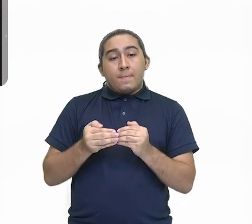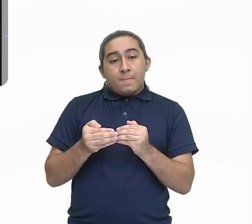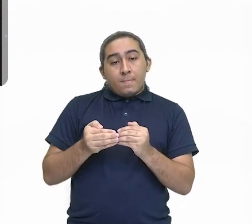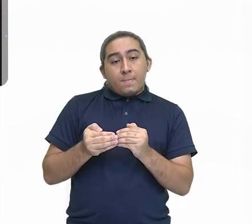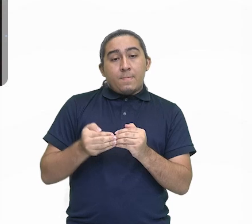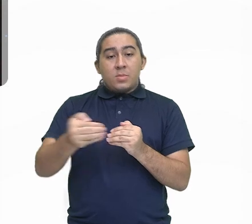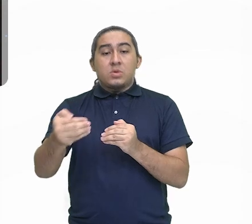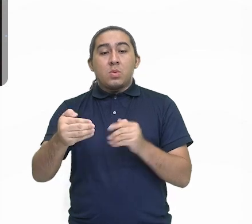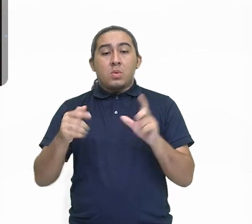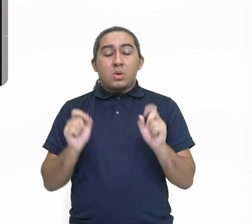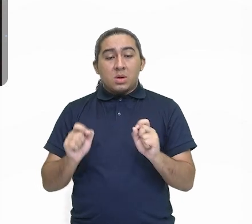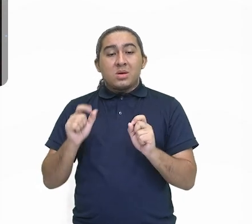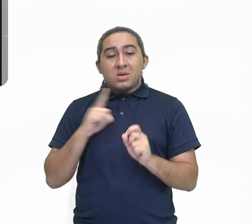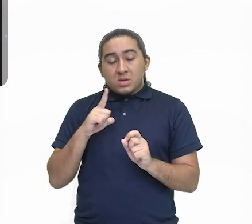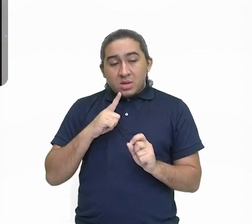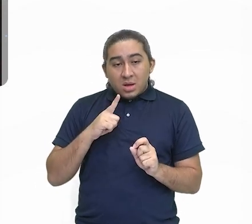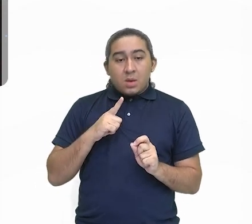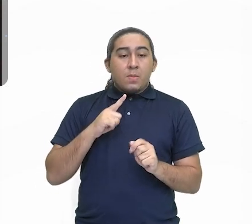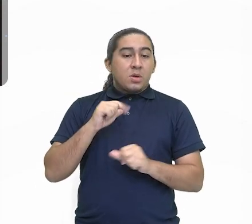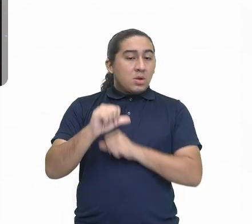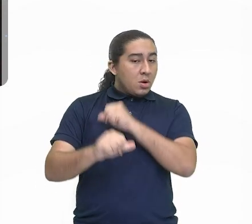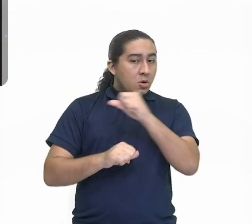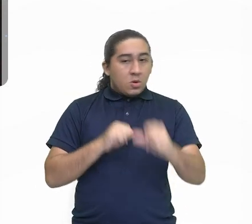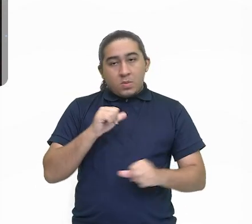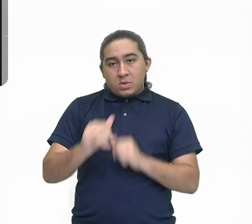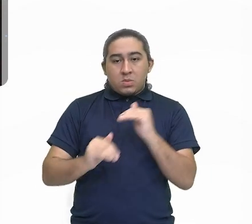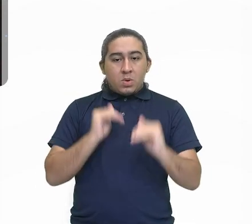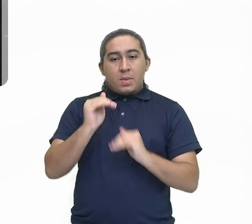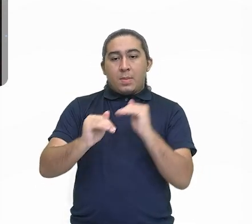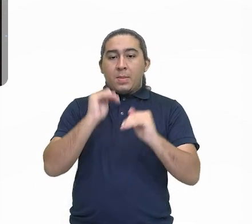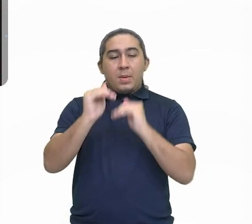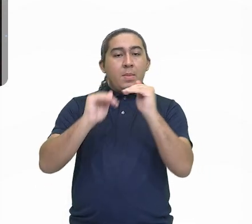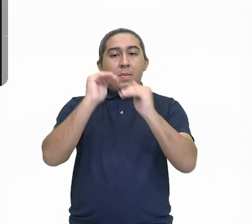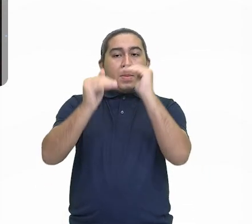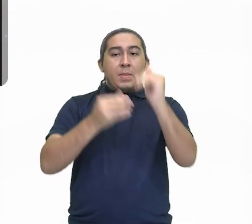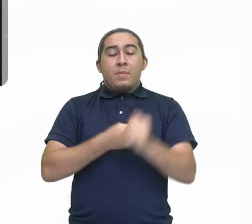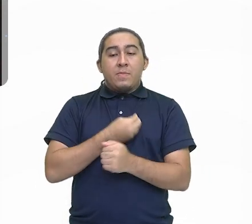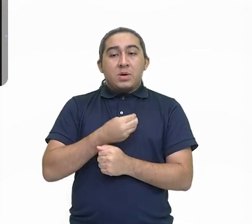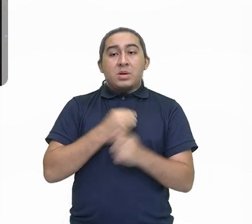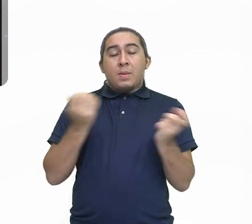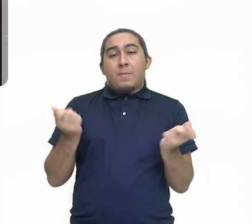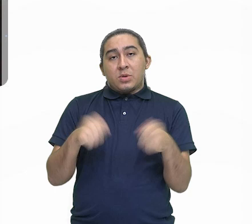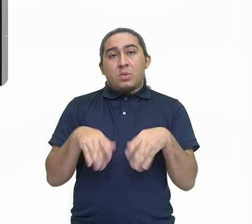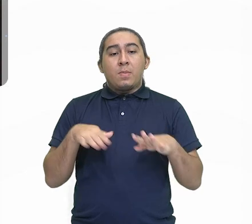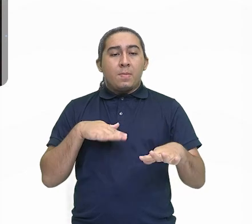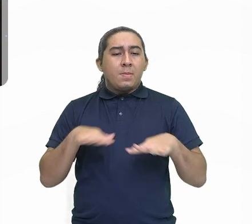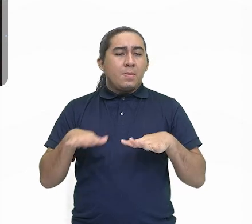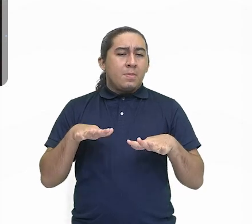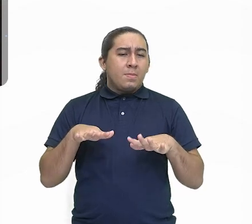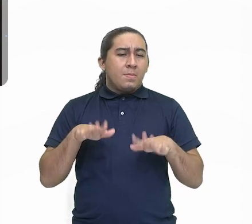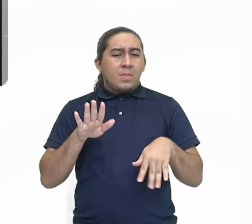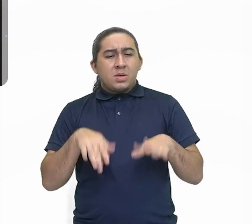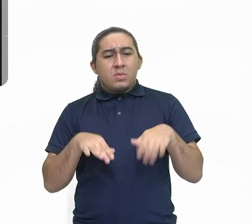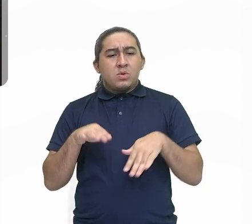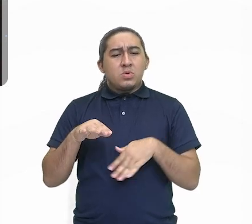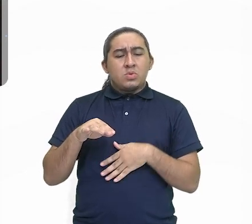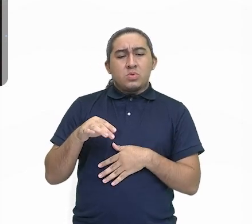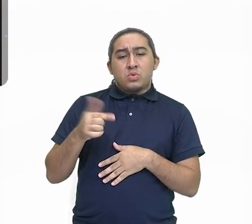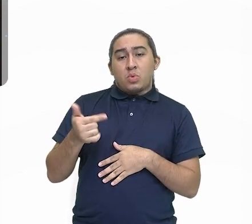momento, teve aí uma grande evolução desses seres vivos ali por cerca de